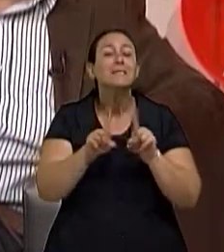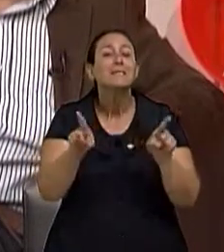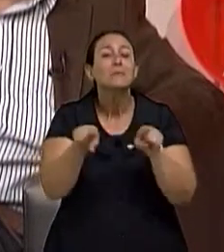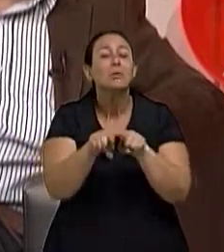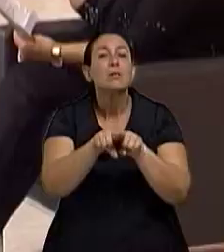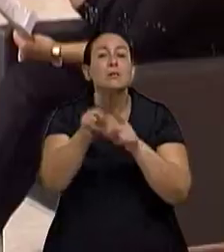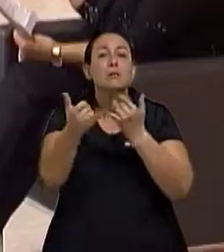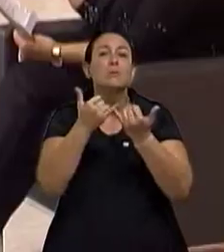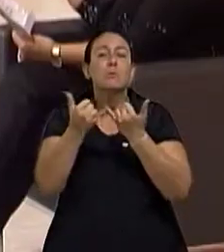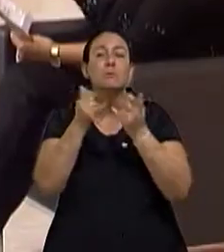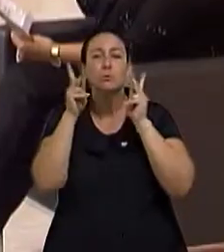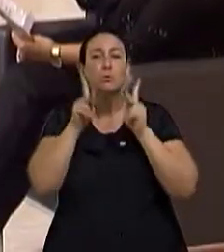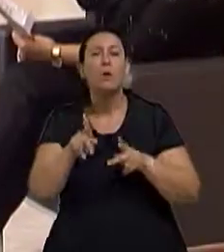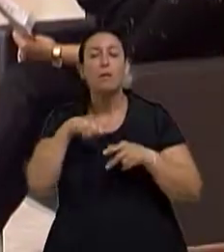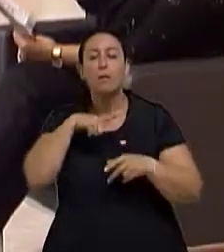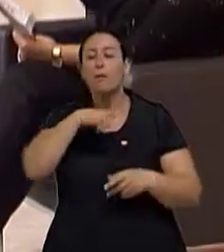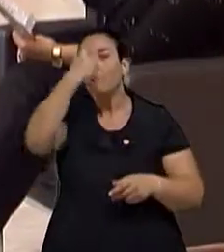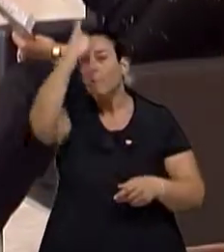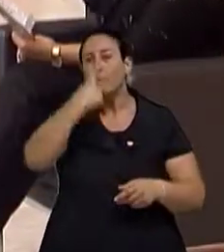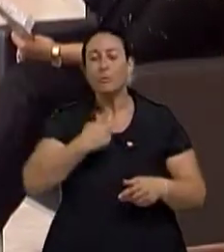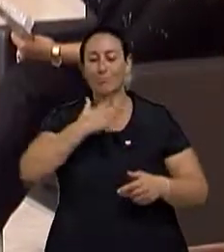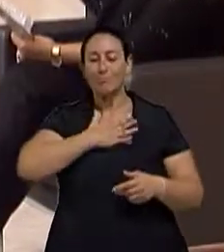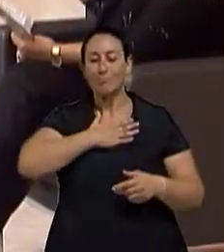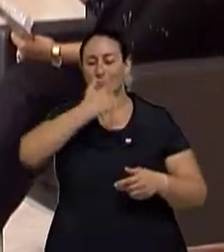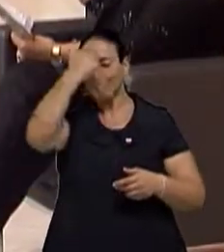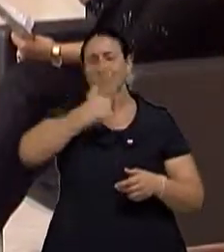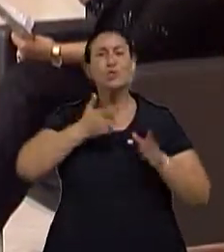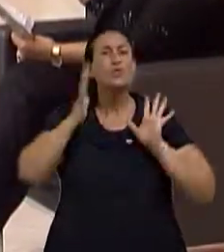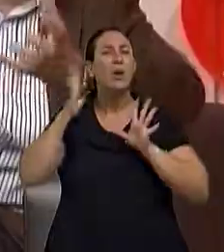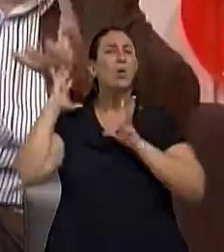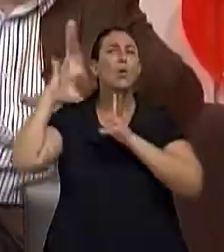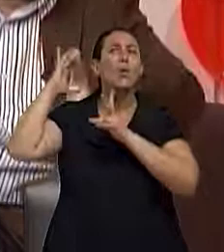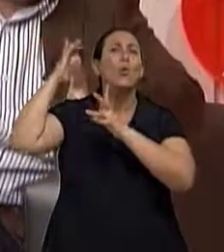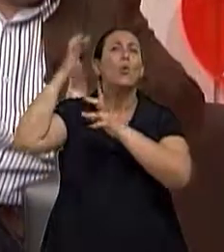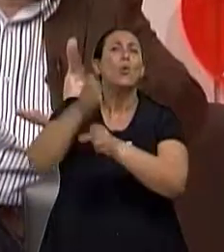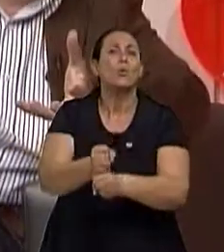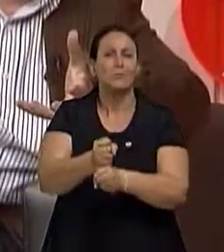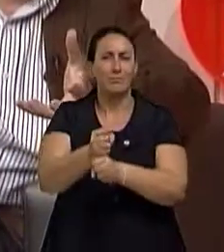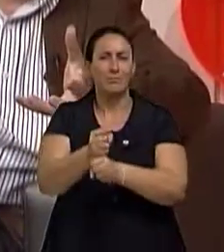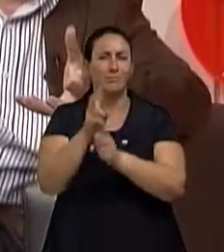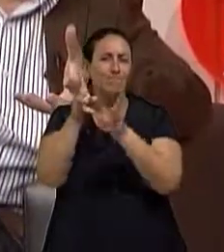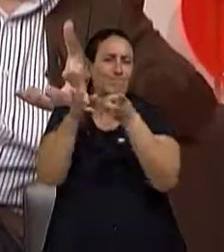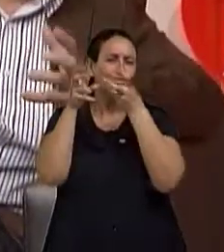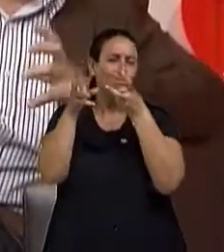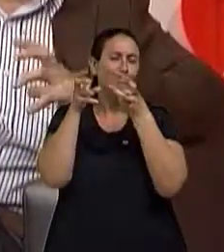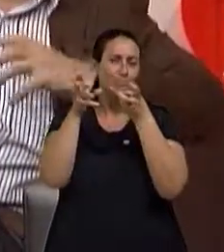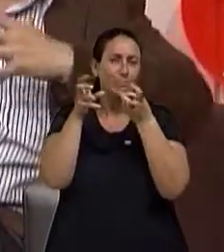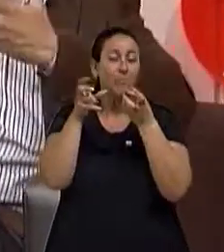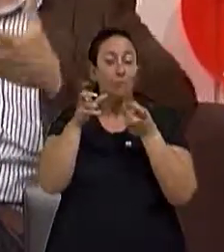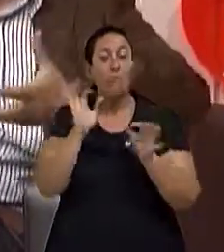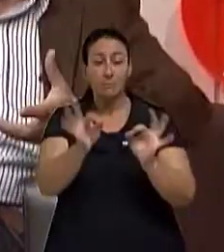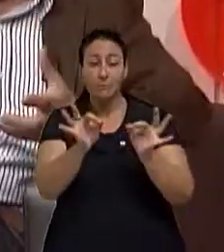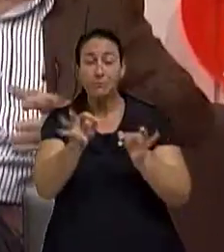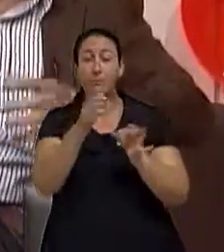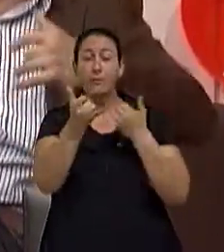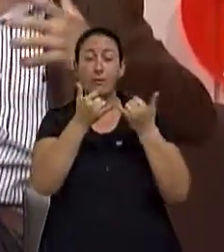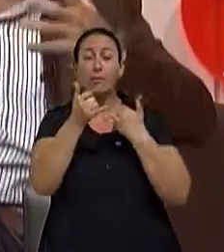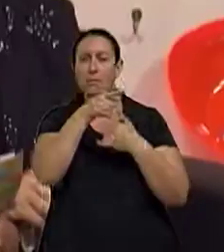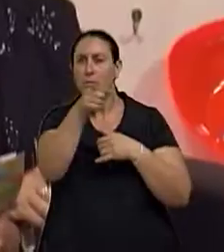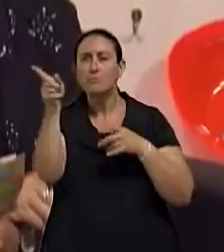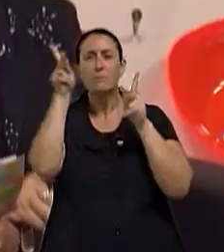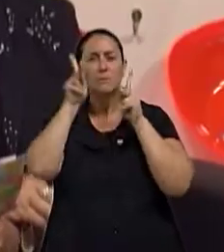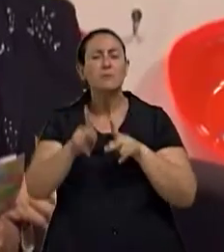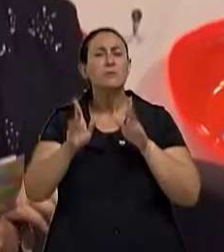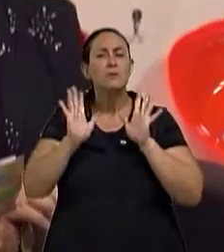Aquele perfil... já era... isso. Já é de vinha. Como tu lida com essas situações. Ah, ok. Então, é um perfil também. Então, a gente